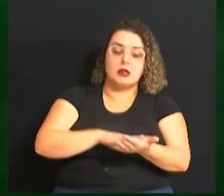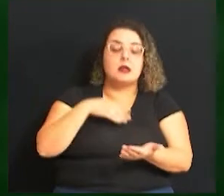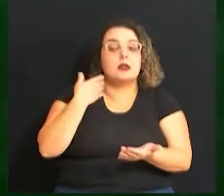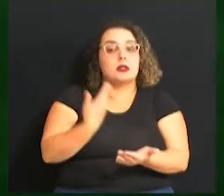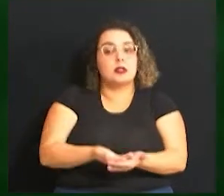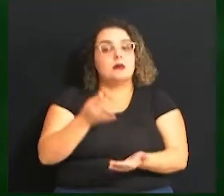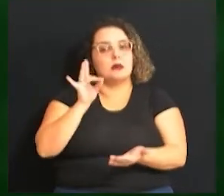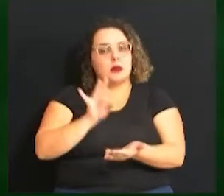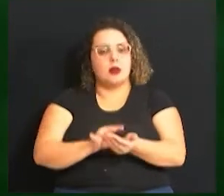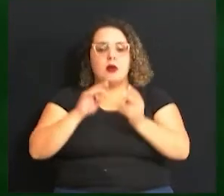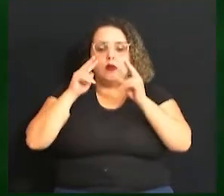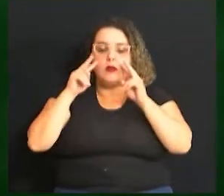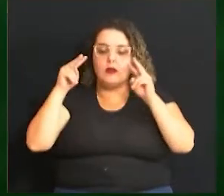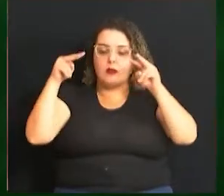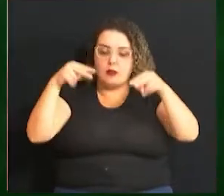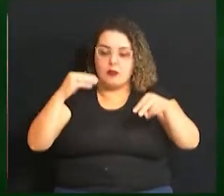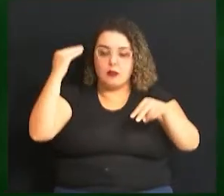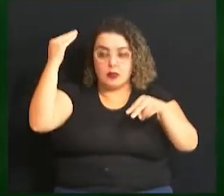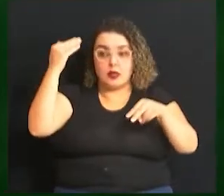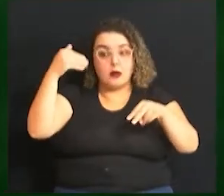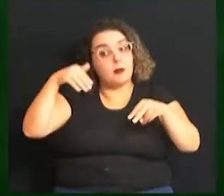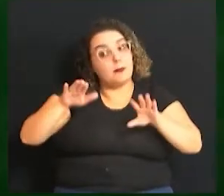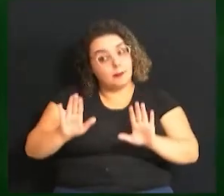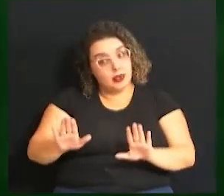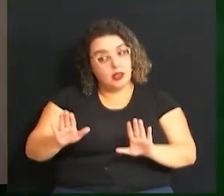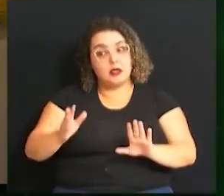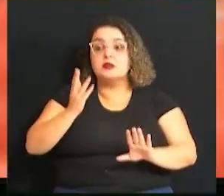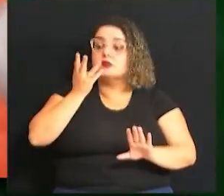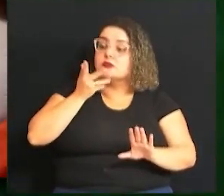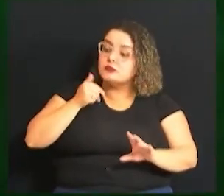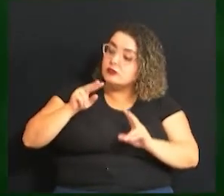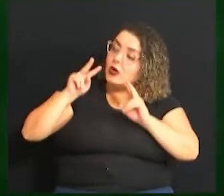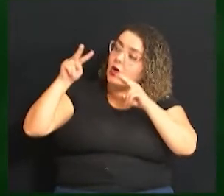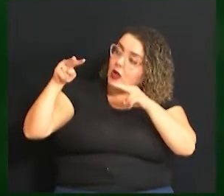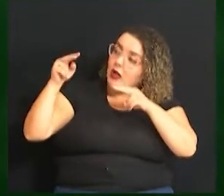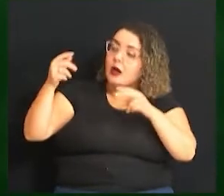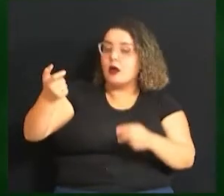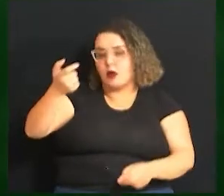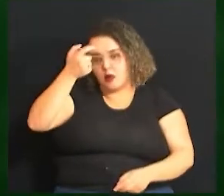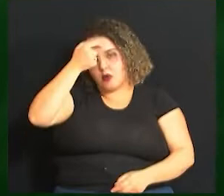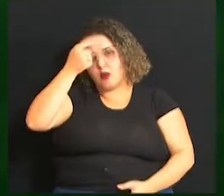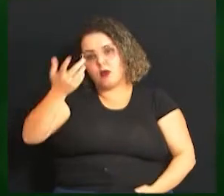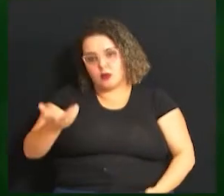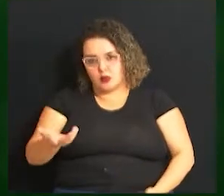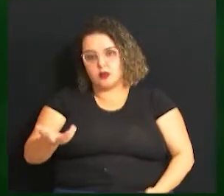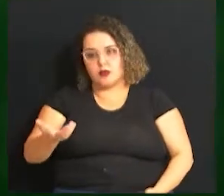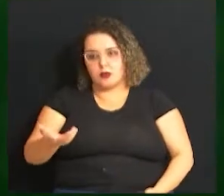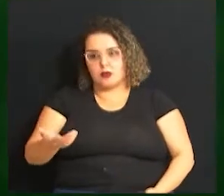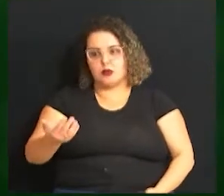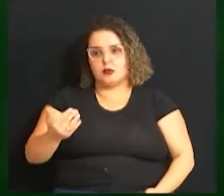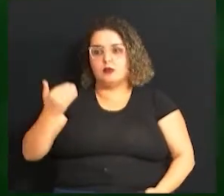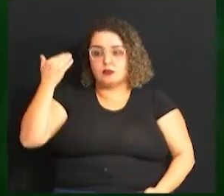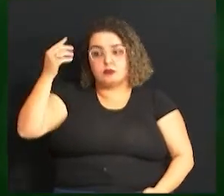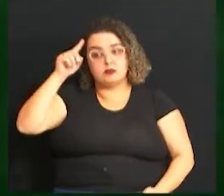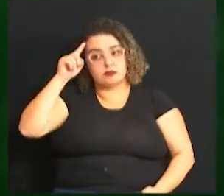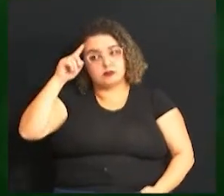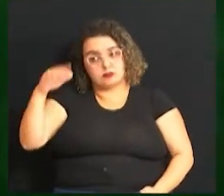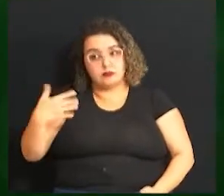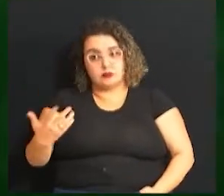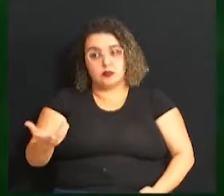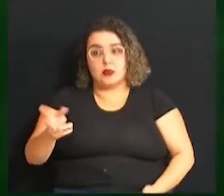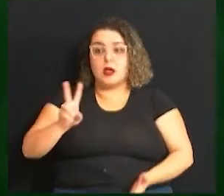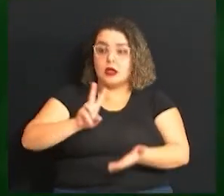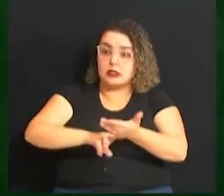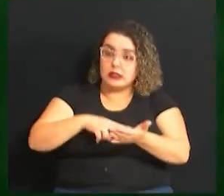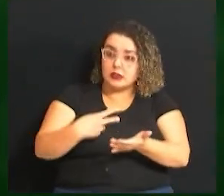realidade a partir de um olhar do adulto mais consciente. O adulto olhando para aquilo que acontece no dia a dia